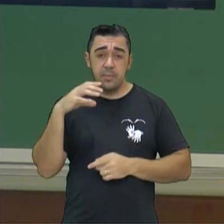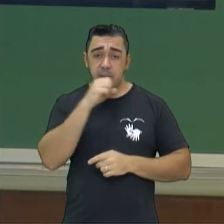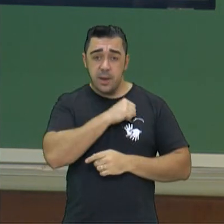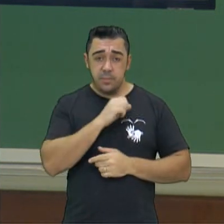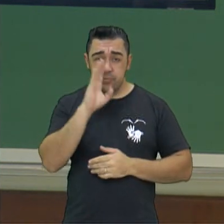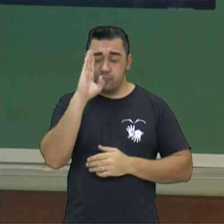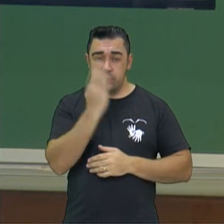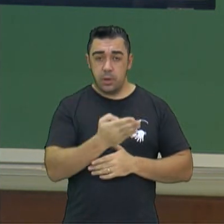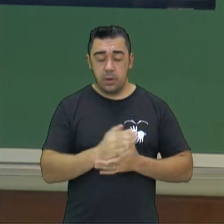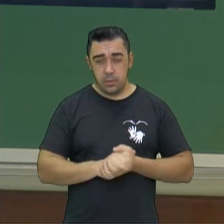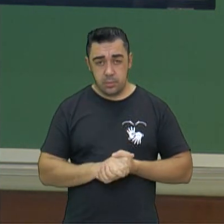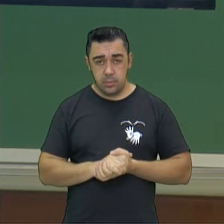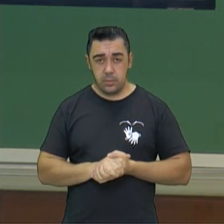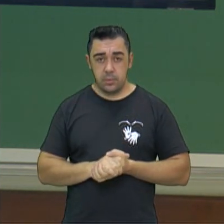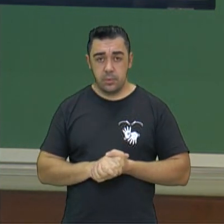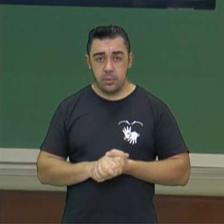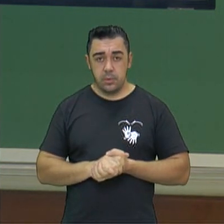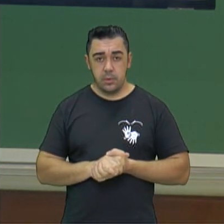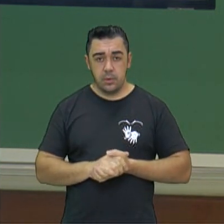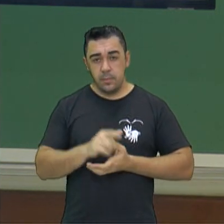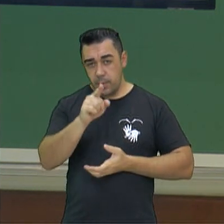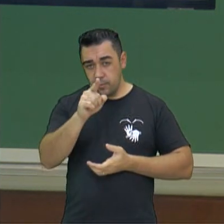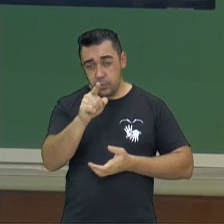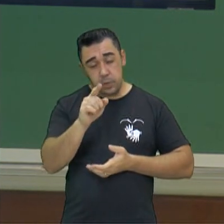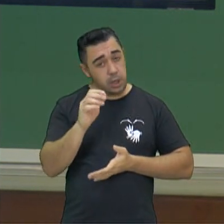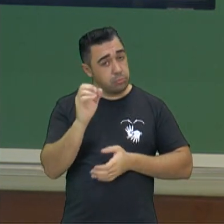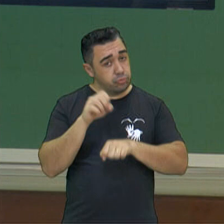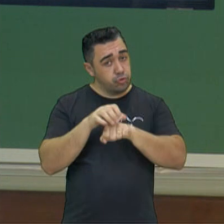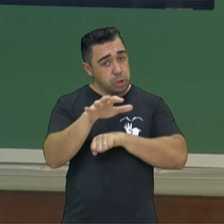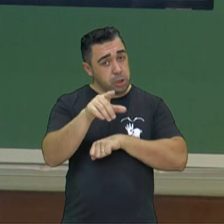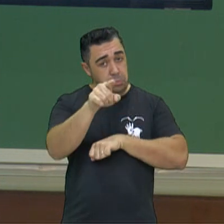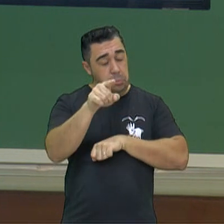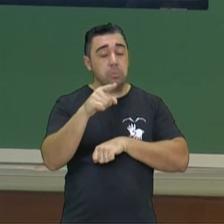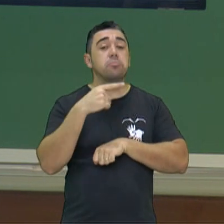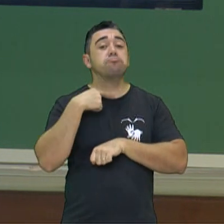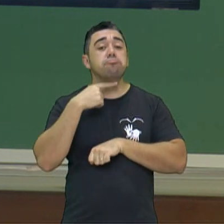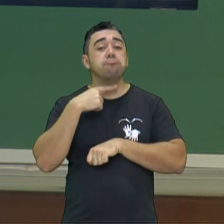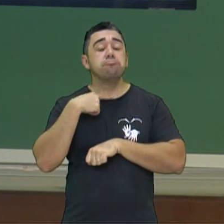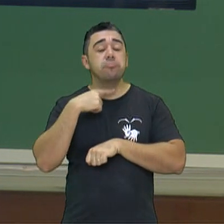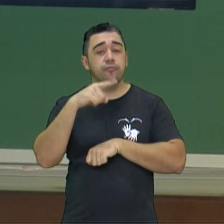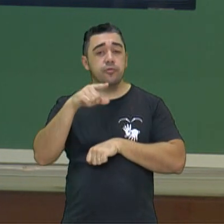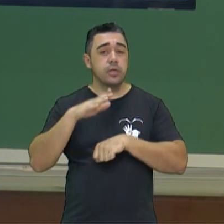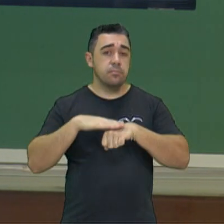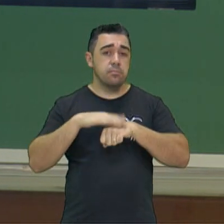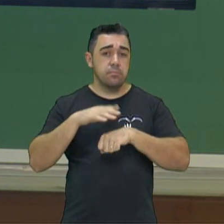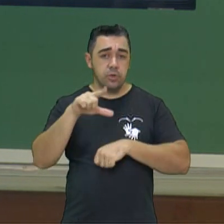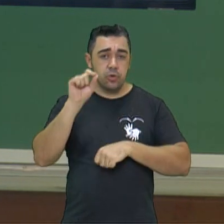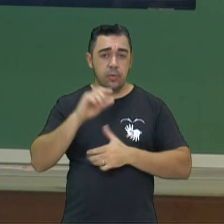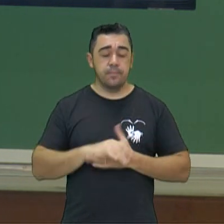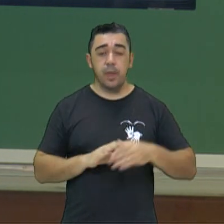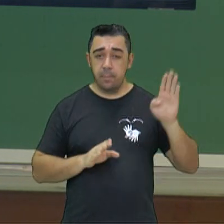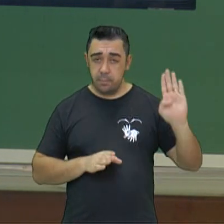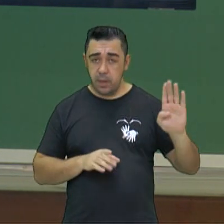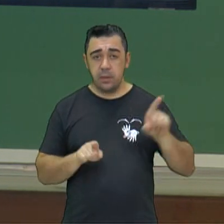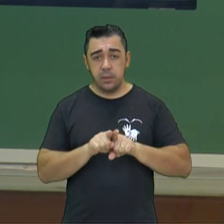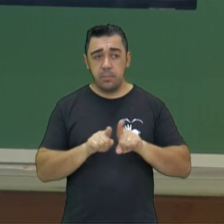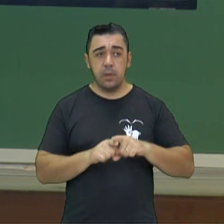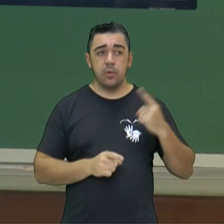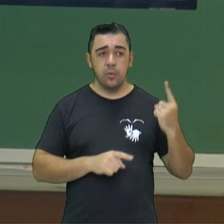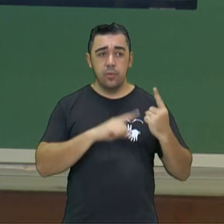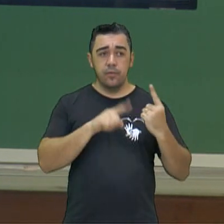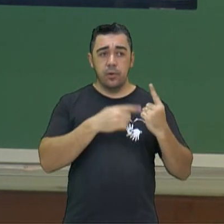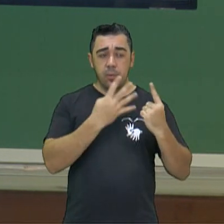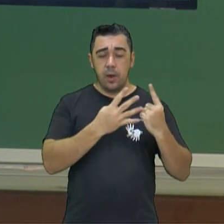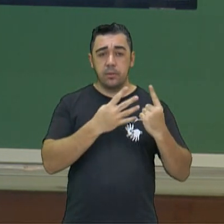rápida do que a propriedade distributiva. Mas fica ao teu favor, você que sabe. E na letra B,